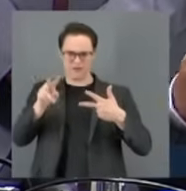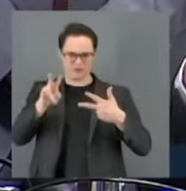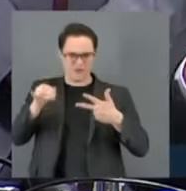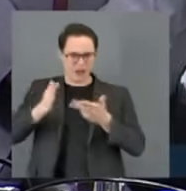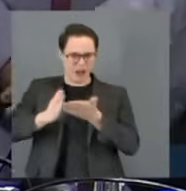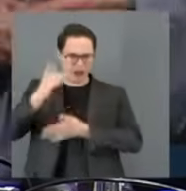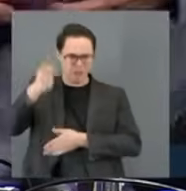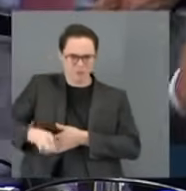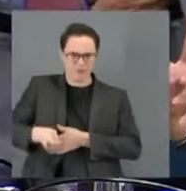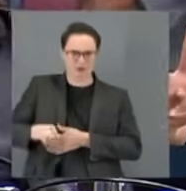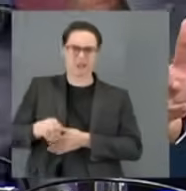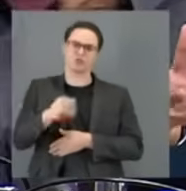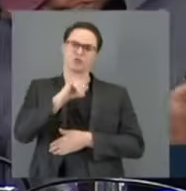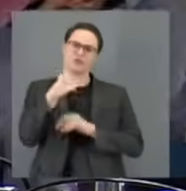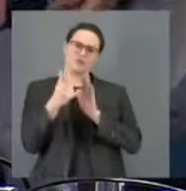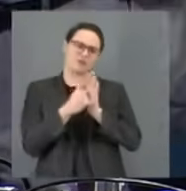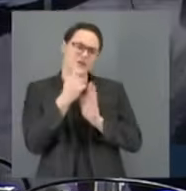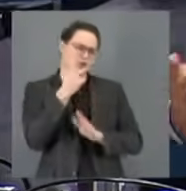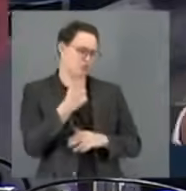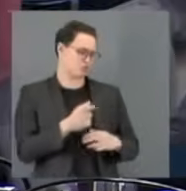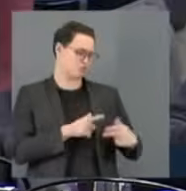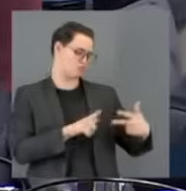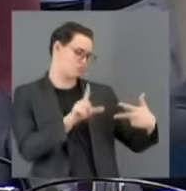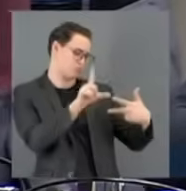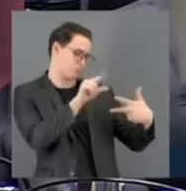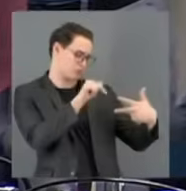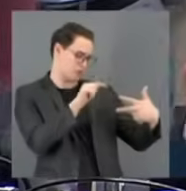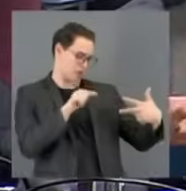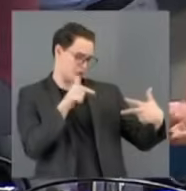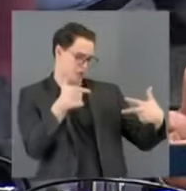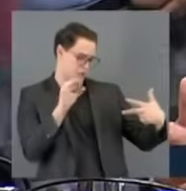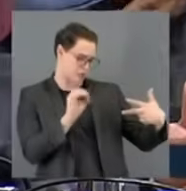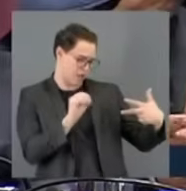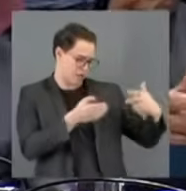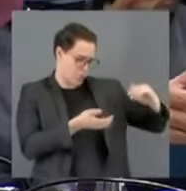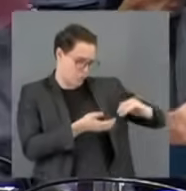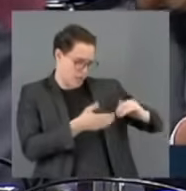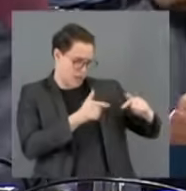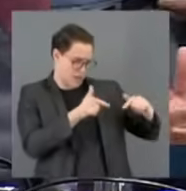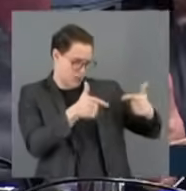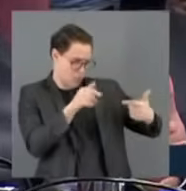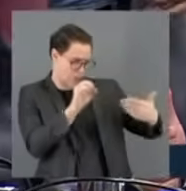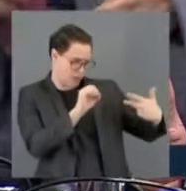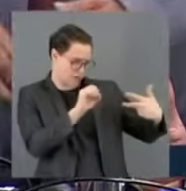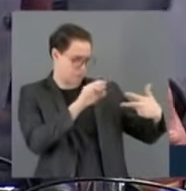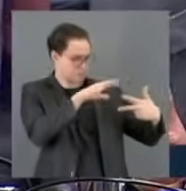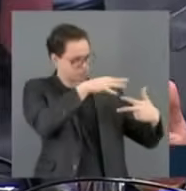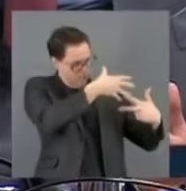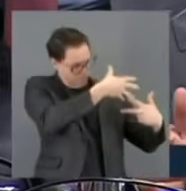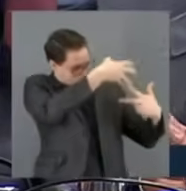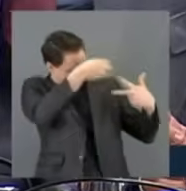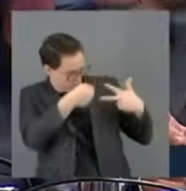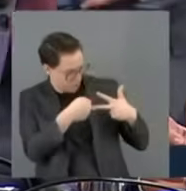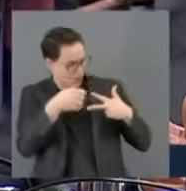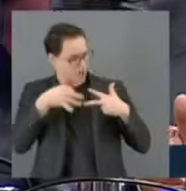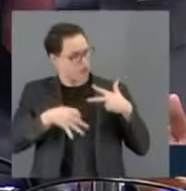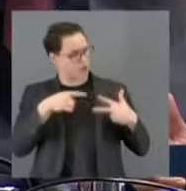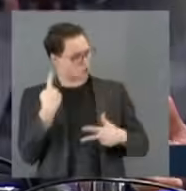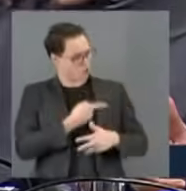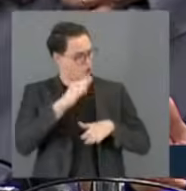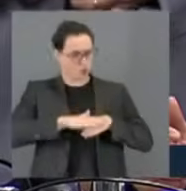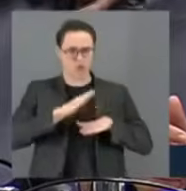justificativa de que, olha, já que a Câmara não atua, já que o Congresso não atua, nós atuaremos, e nós já vimos o